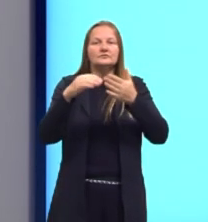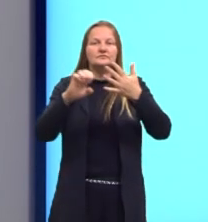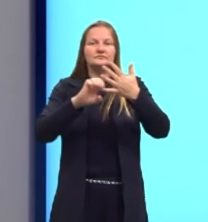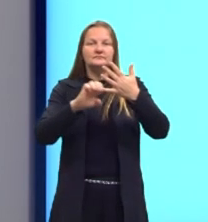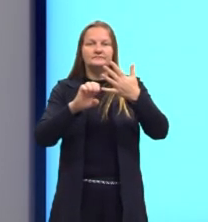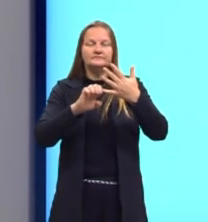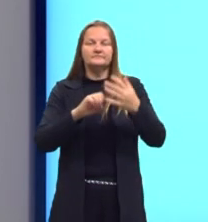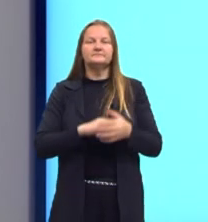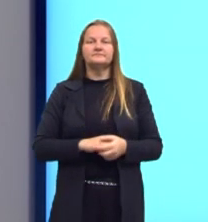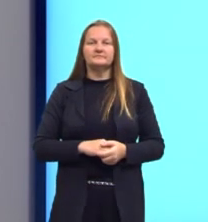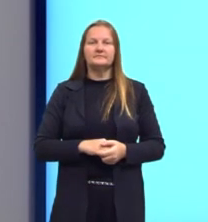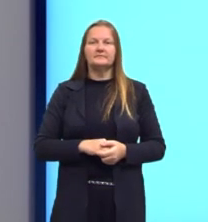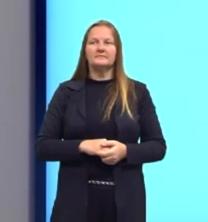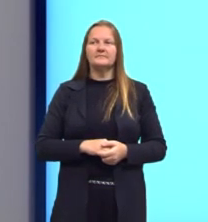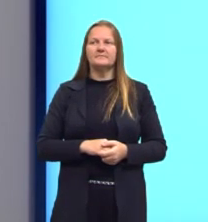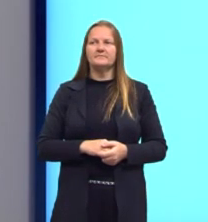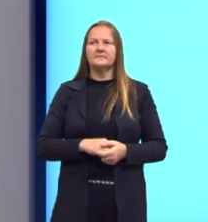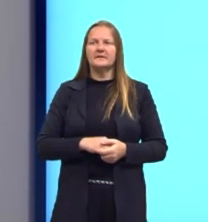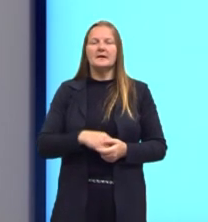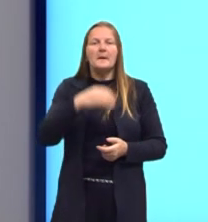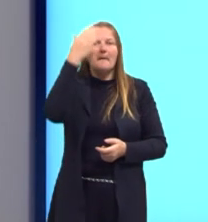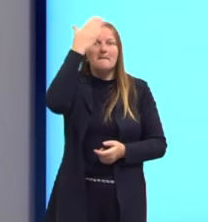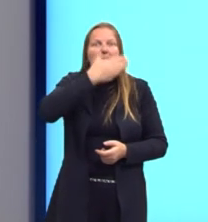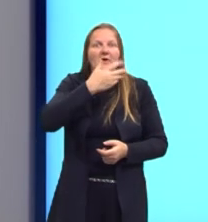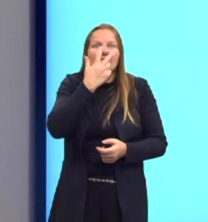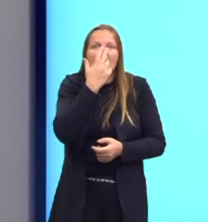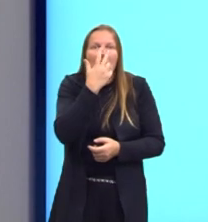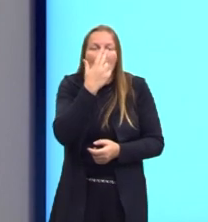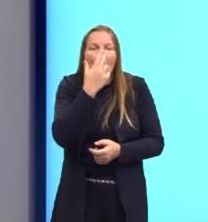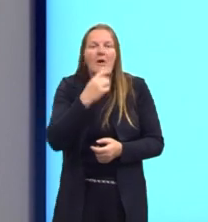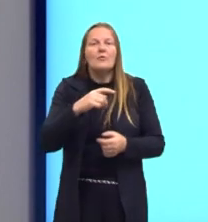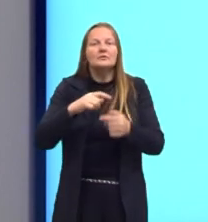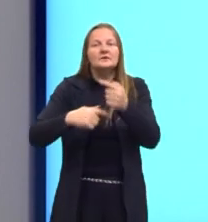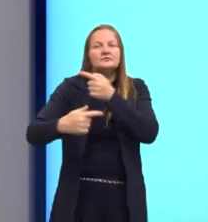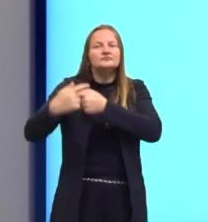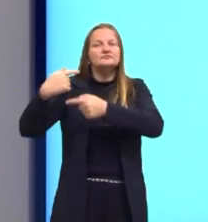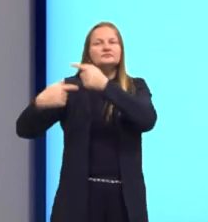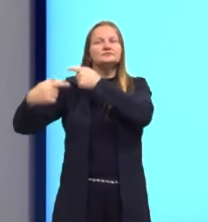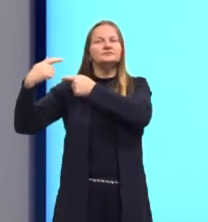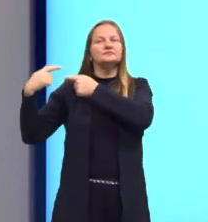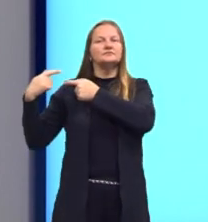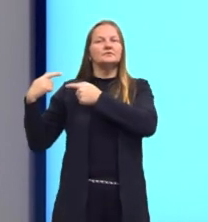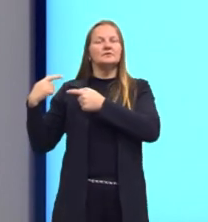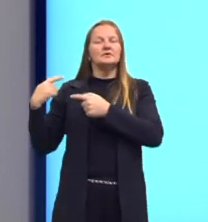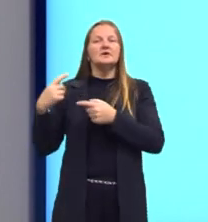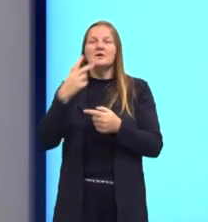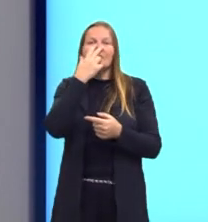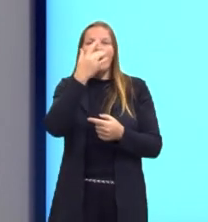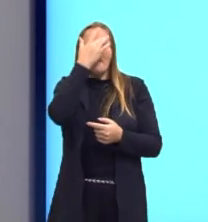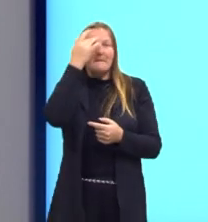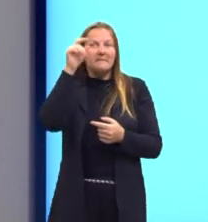tetrápodes aqui a prova do crime que ela tem um ancestral comum tetrápode